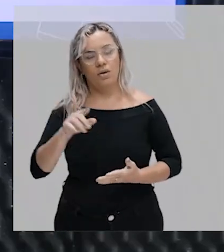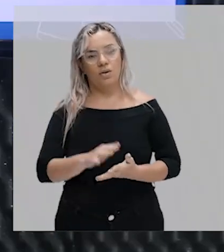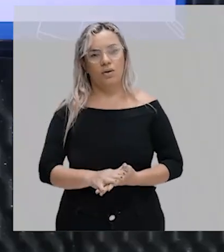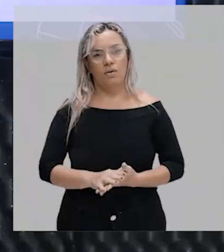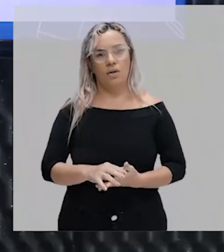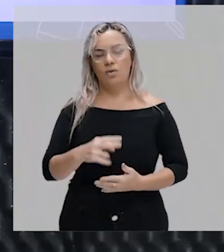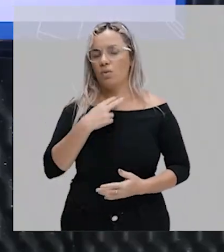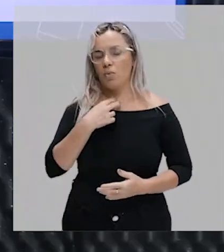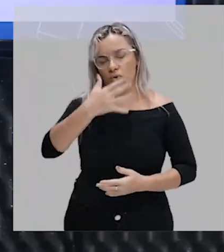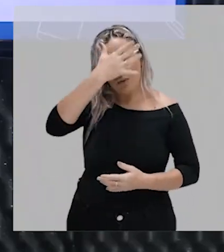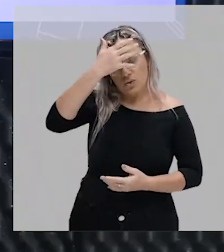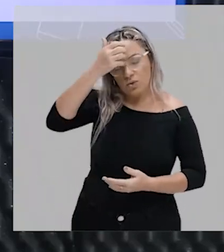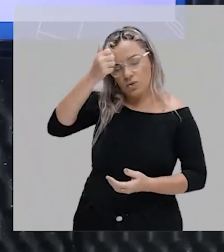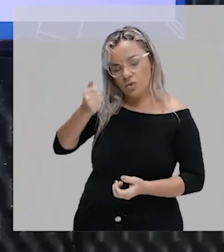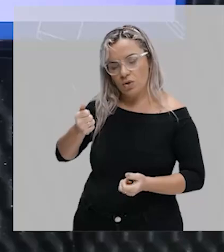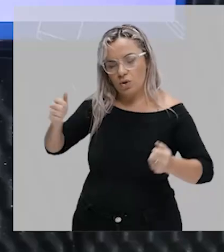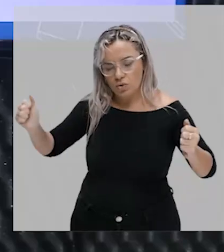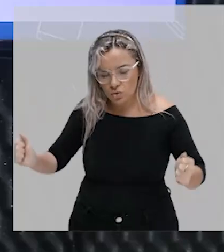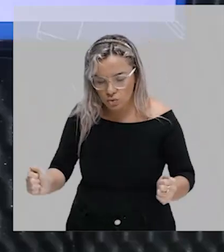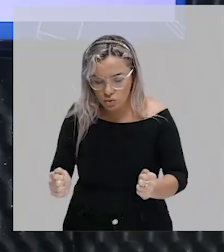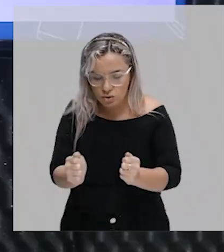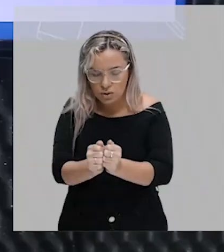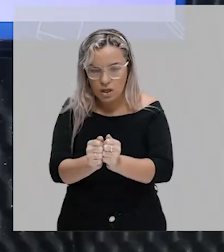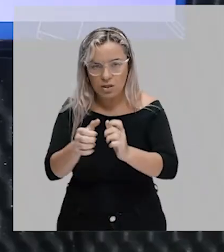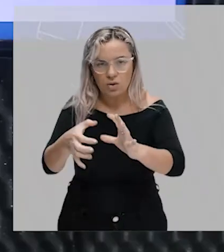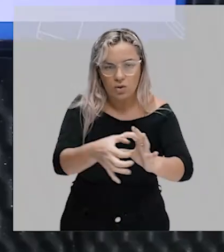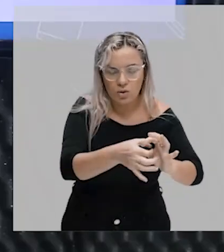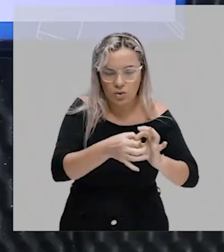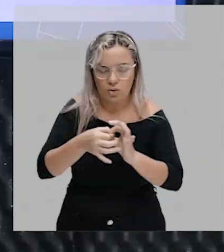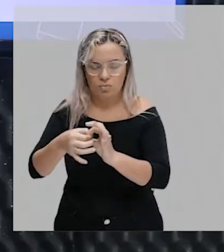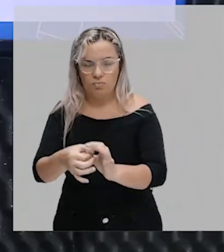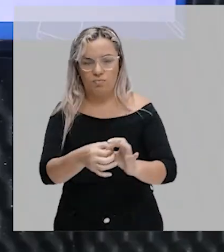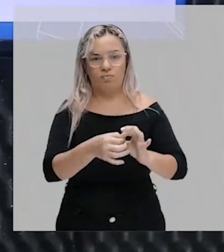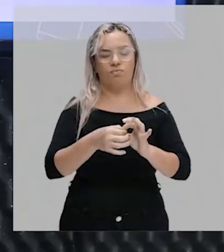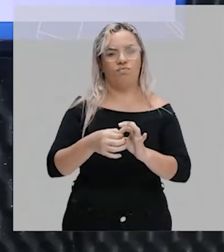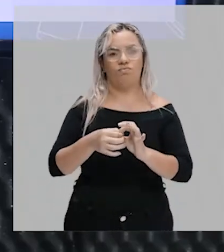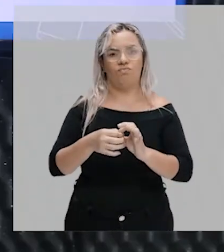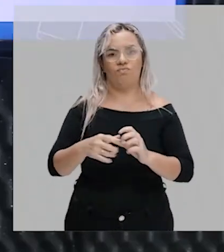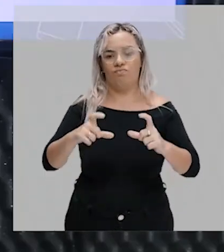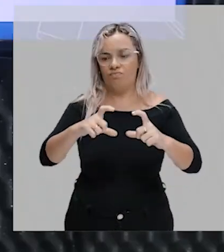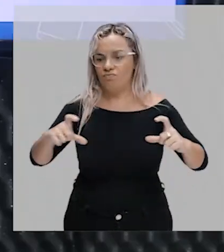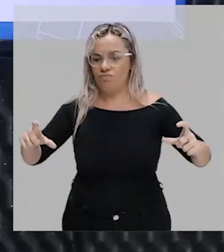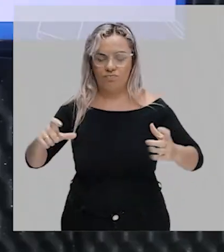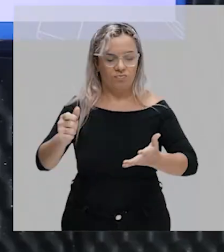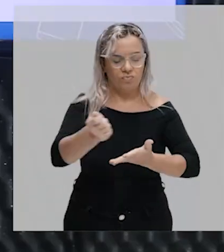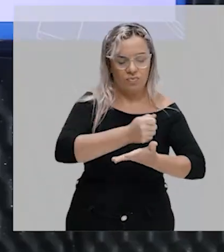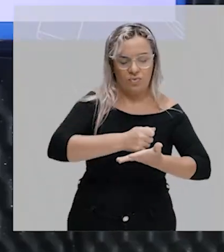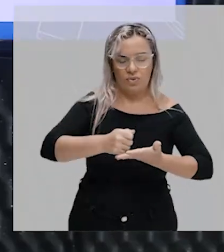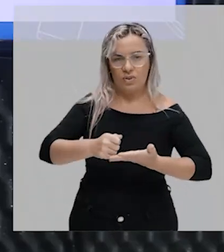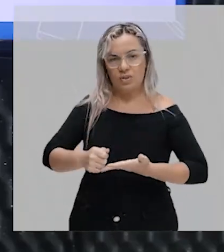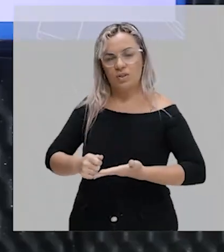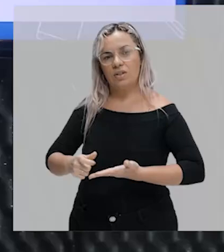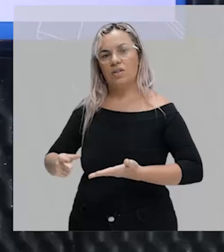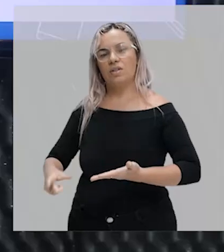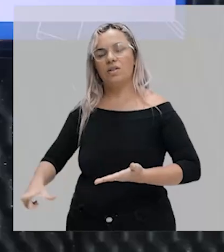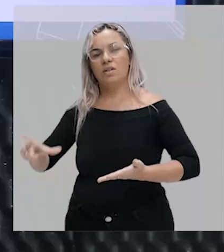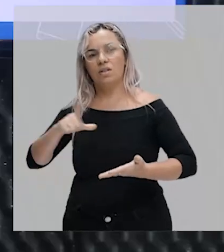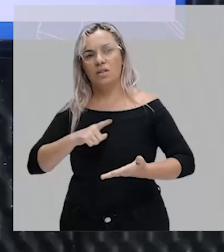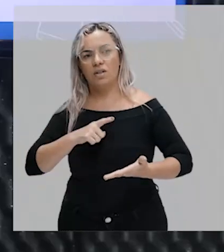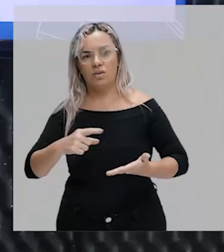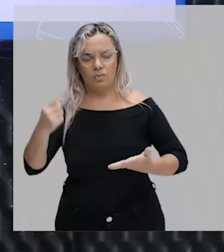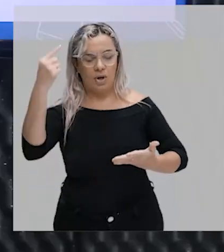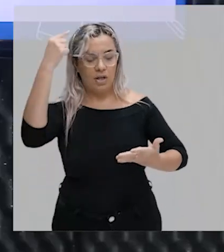vou juntar palavras, formar enunciados que vão trazer uma ideia para quem